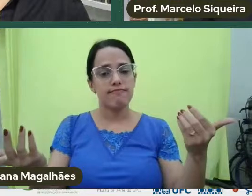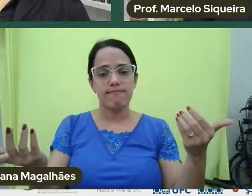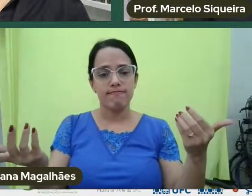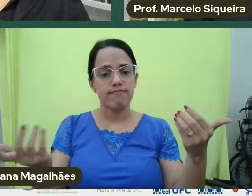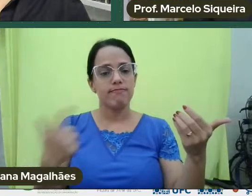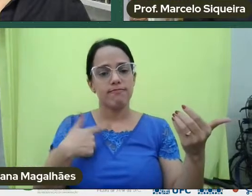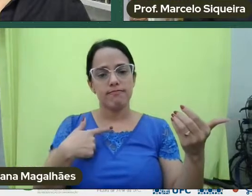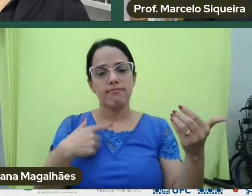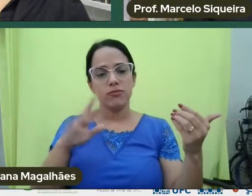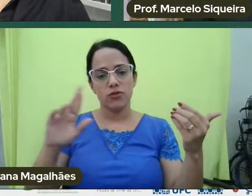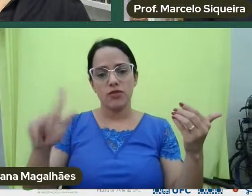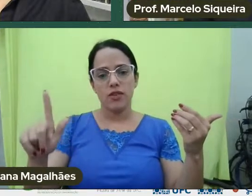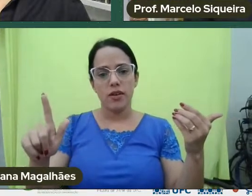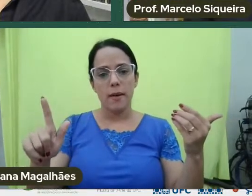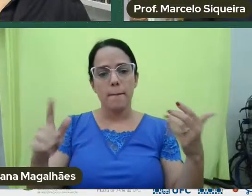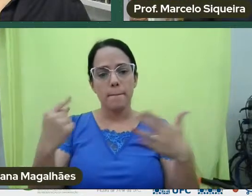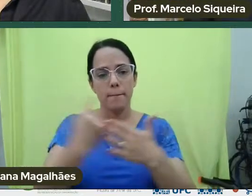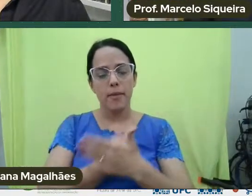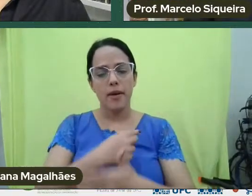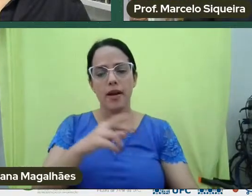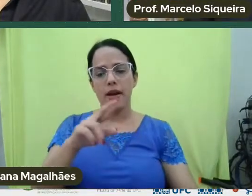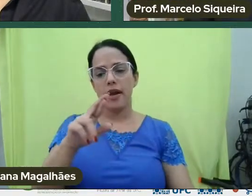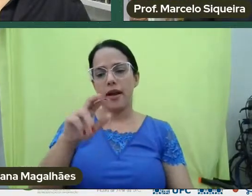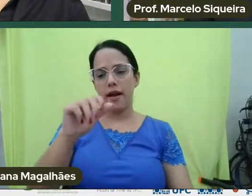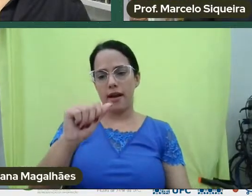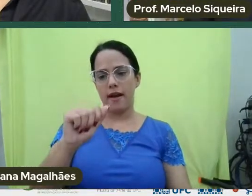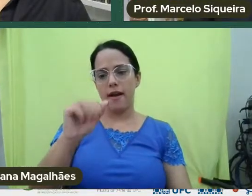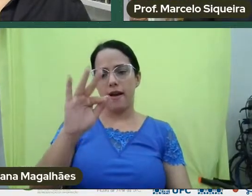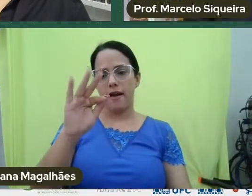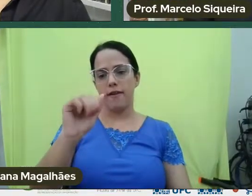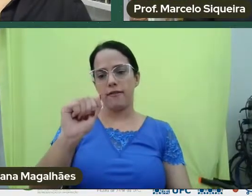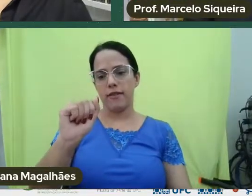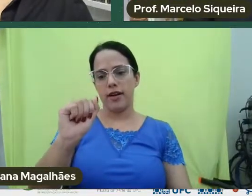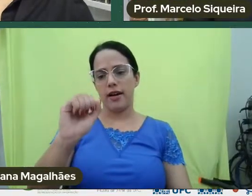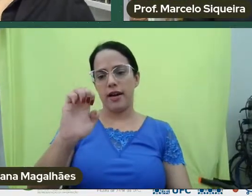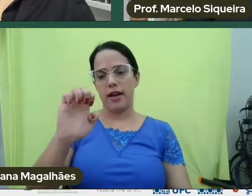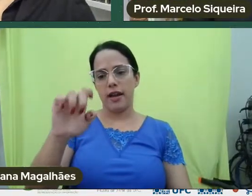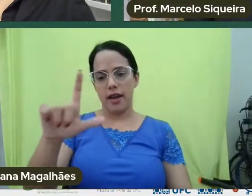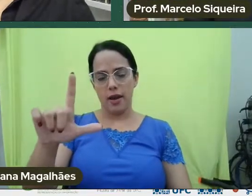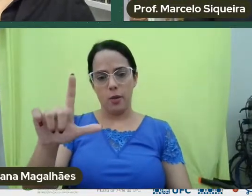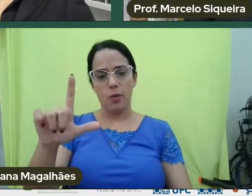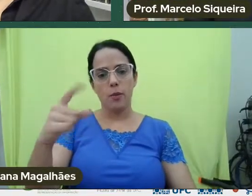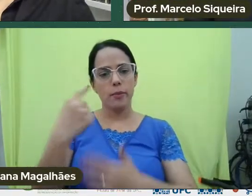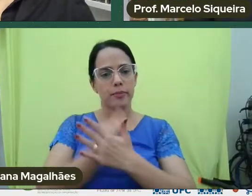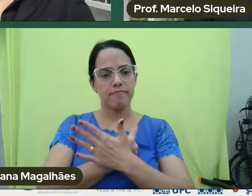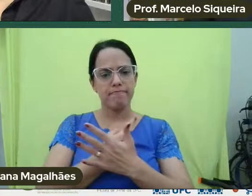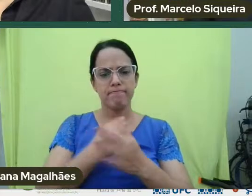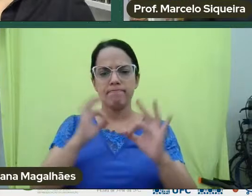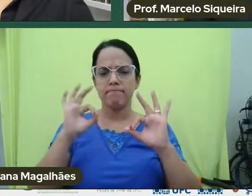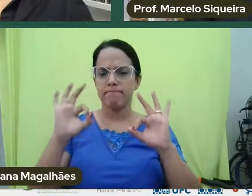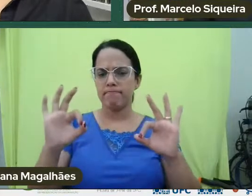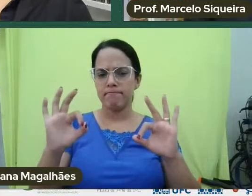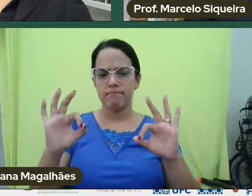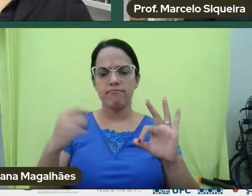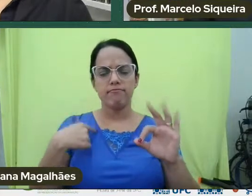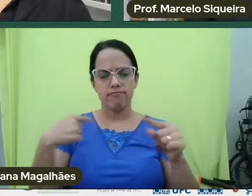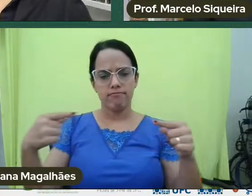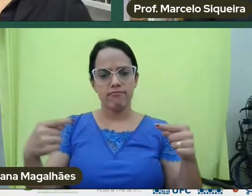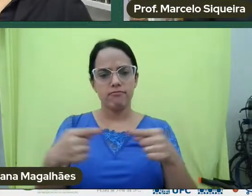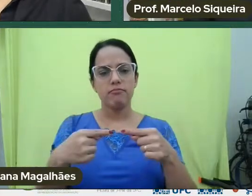a pergunta do Rafael, né, é o Rafael que fez a pergunta, não foi? Pergunta do Rafael, totalmente pertinente, é isso